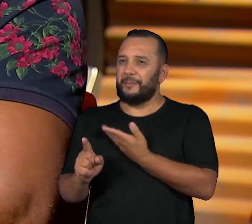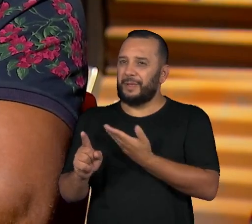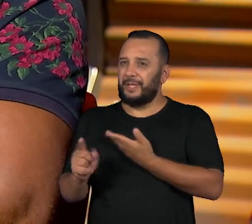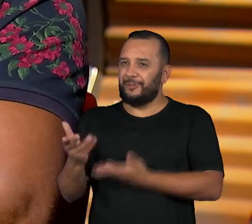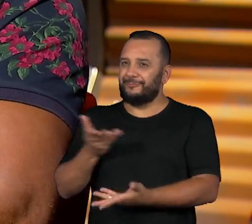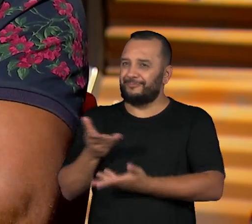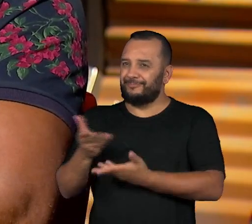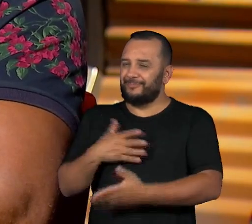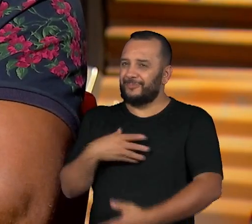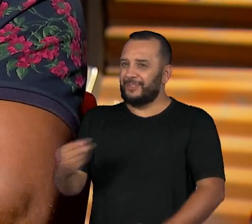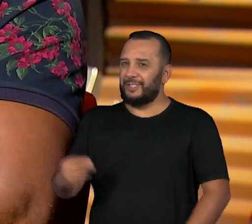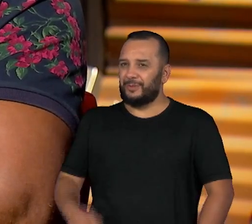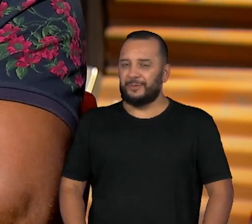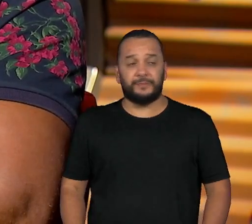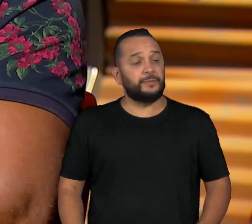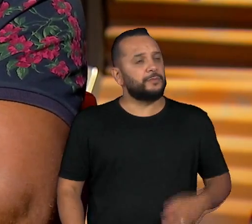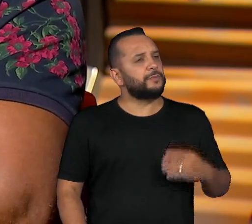Como?